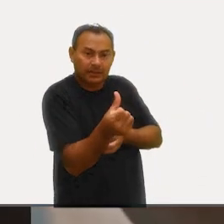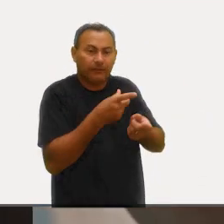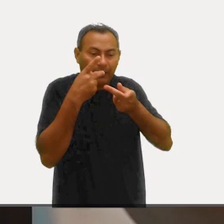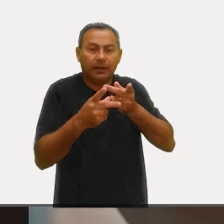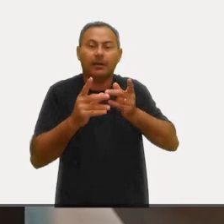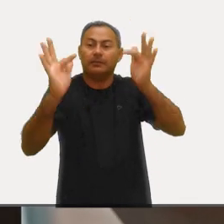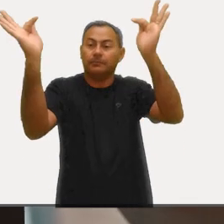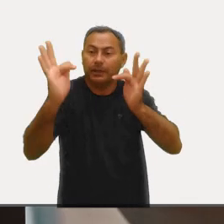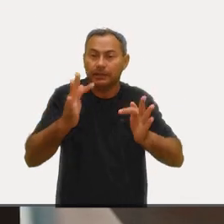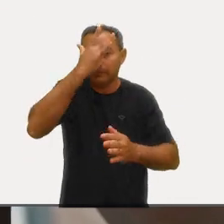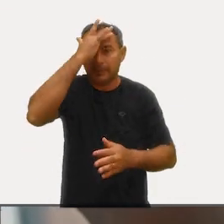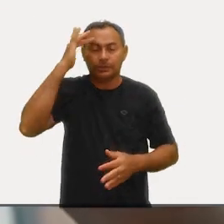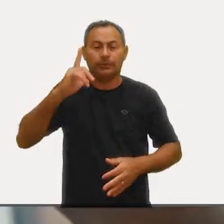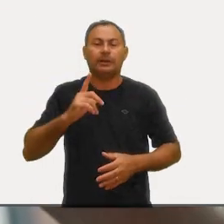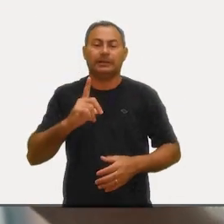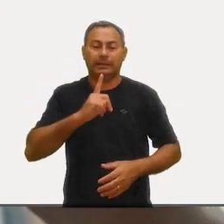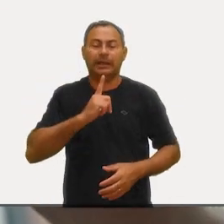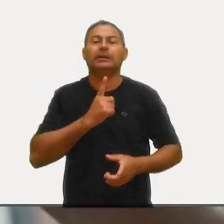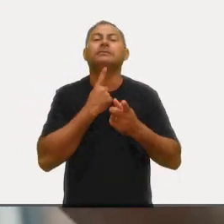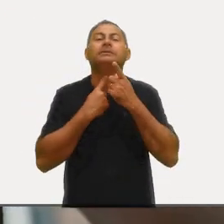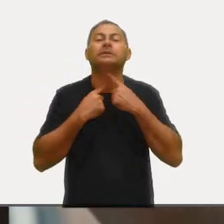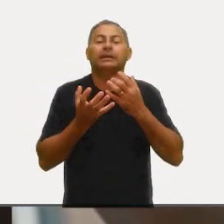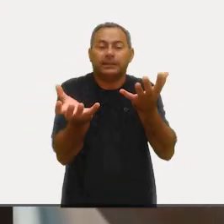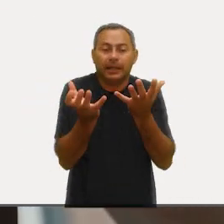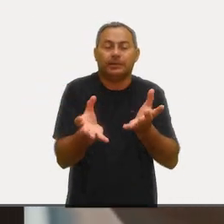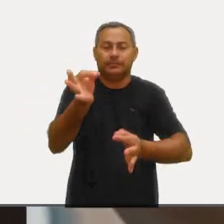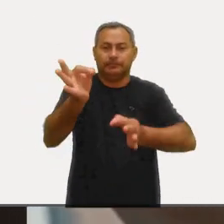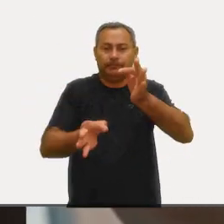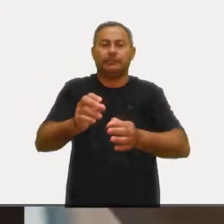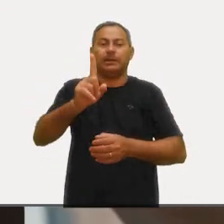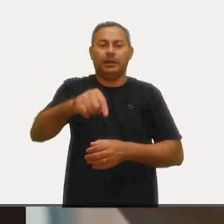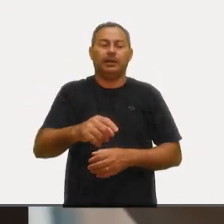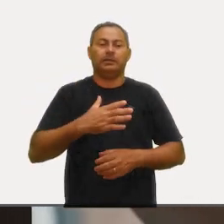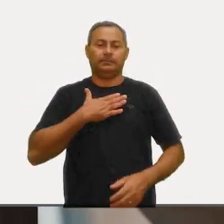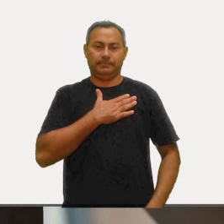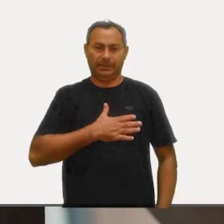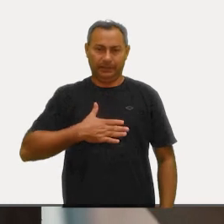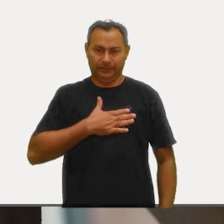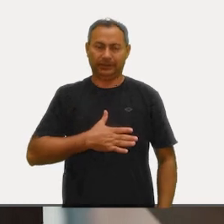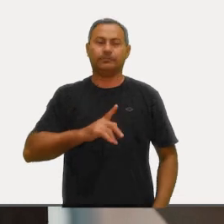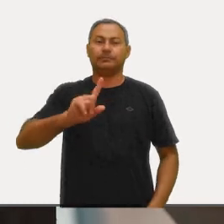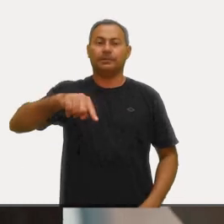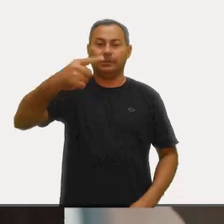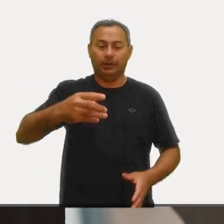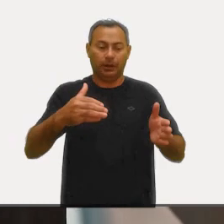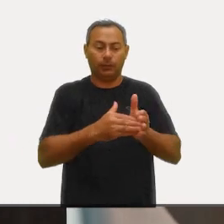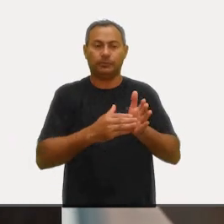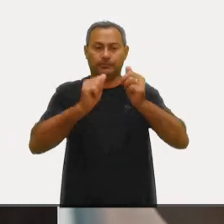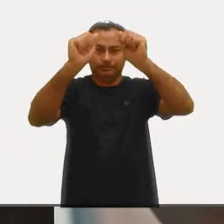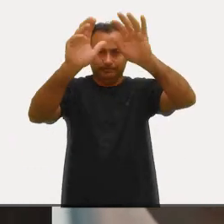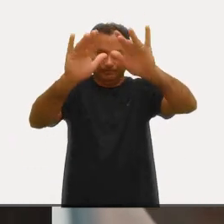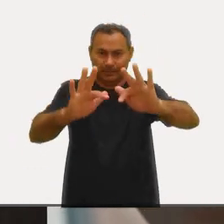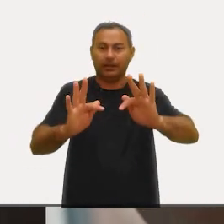diz: bem-aventurados os que têm fome e sede de justiça, pois serão satisfeitos. E depois, na